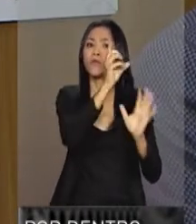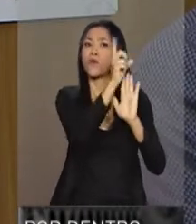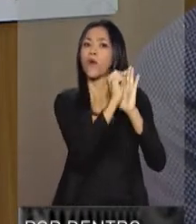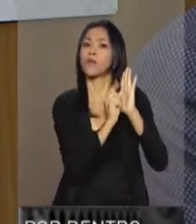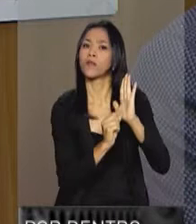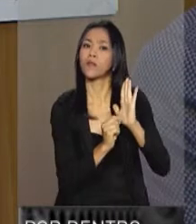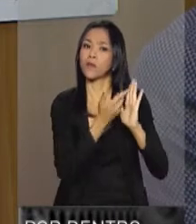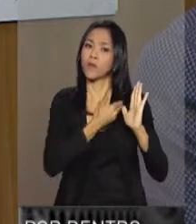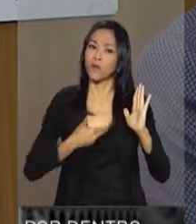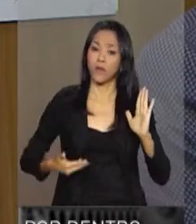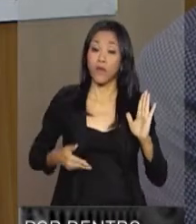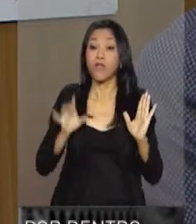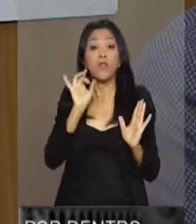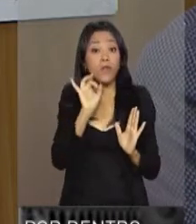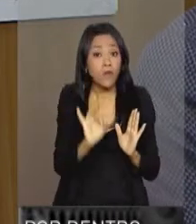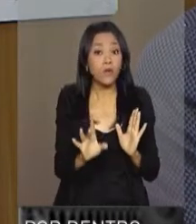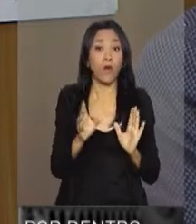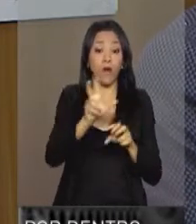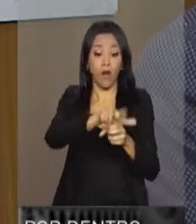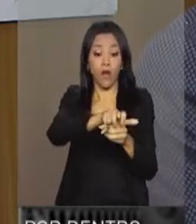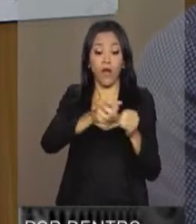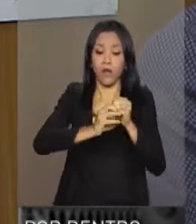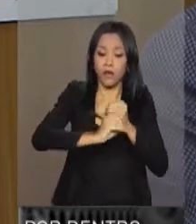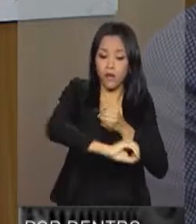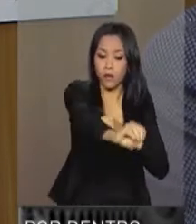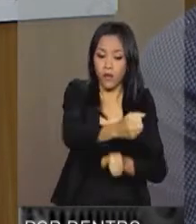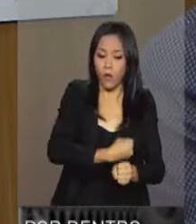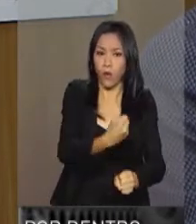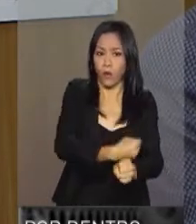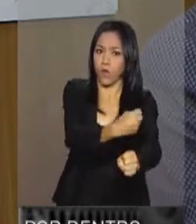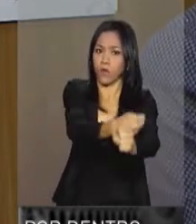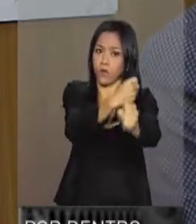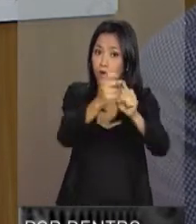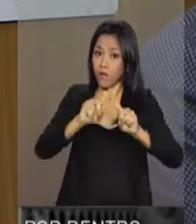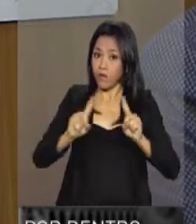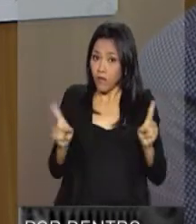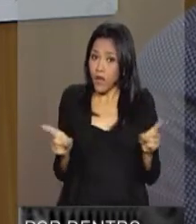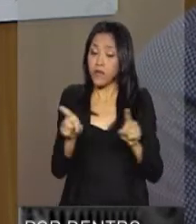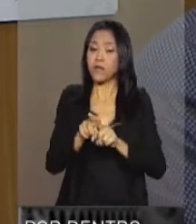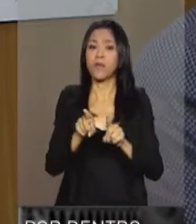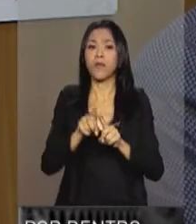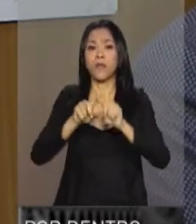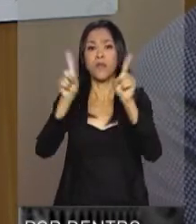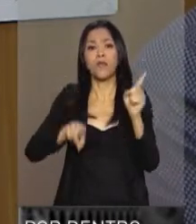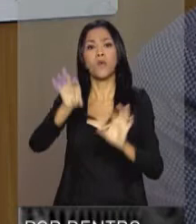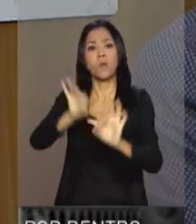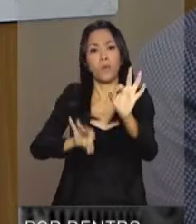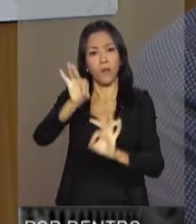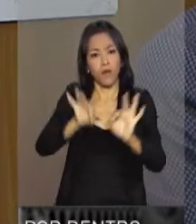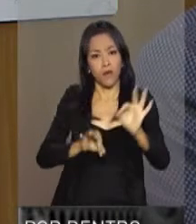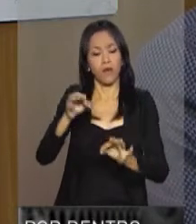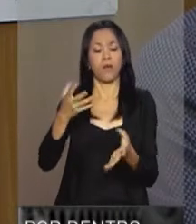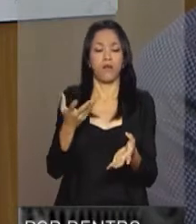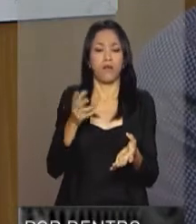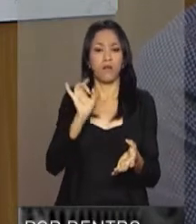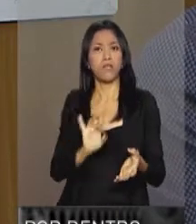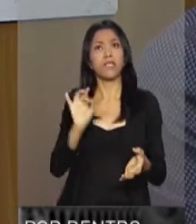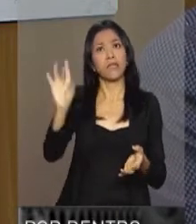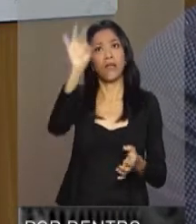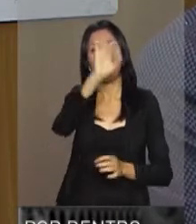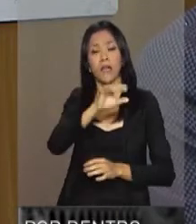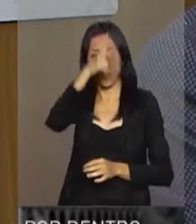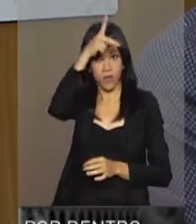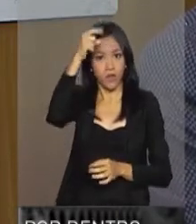em vista um no saneamento em si mas que também no plano municipal de saneamento que é muito importante para entender os desafios